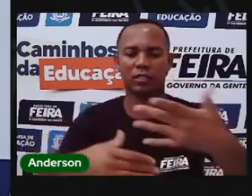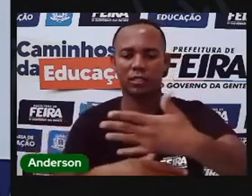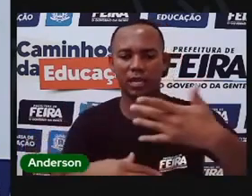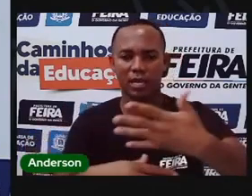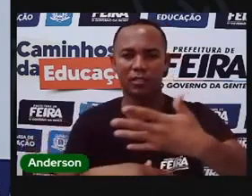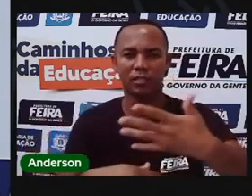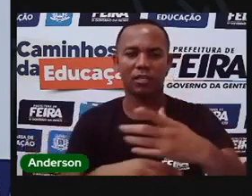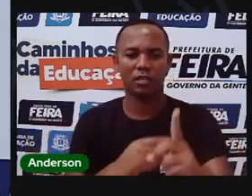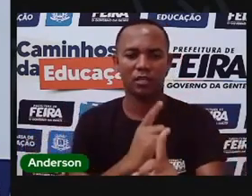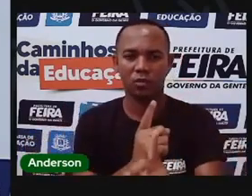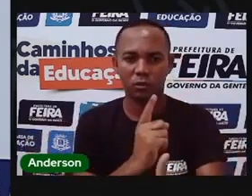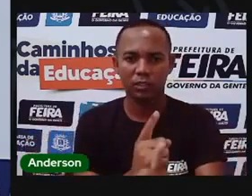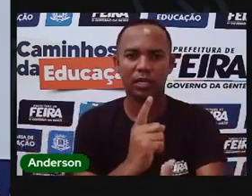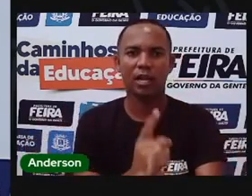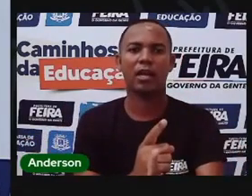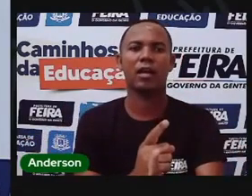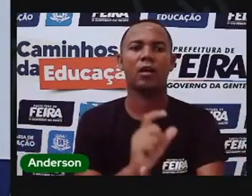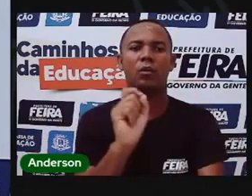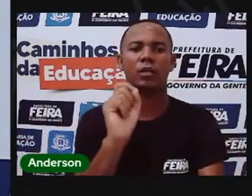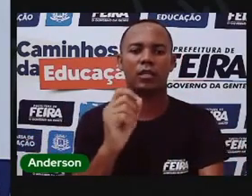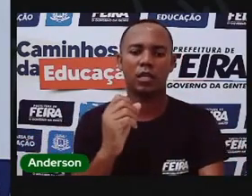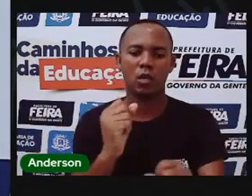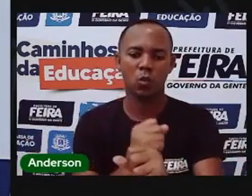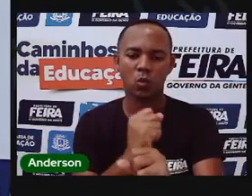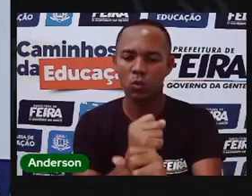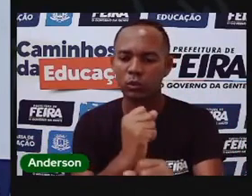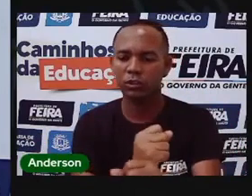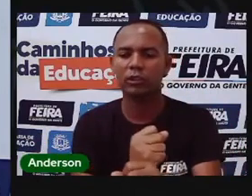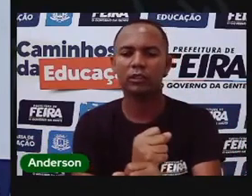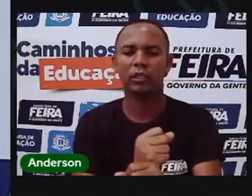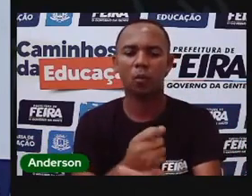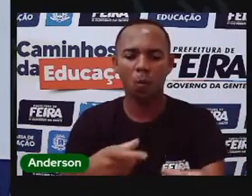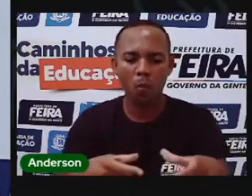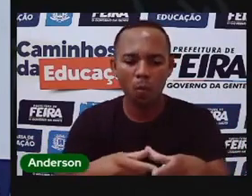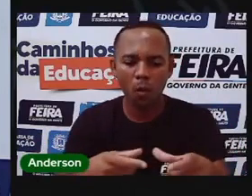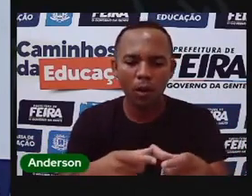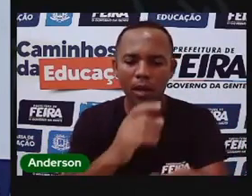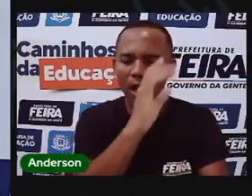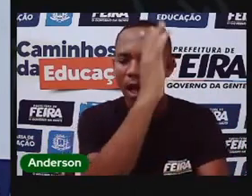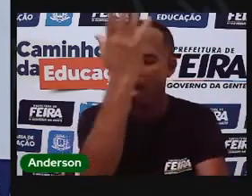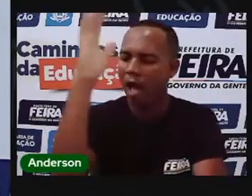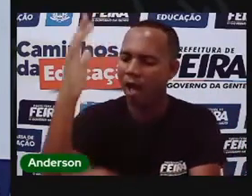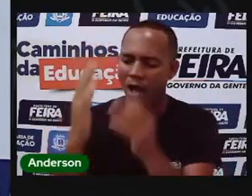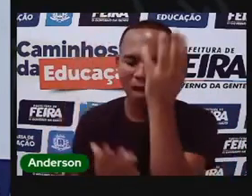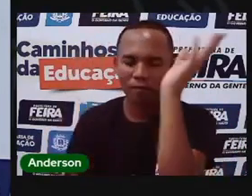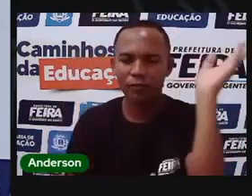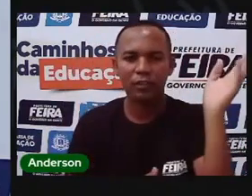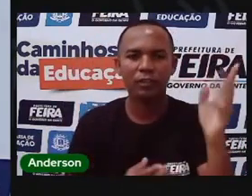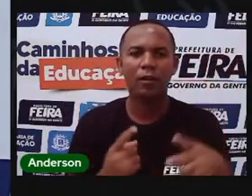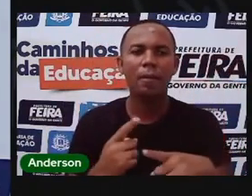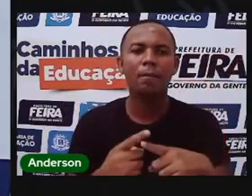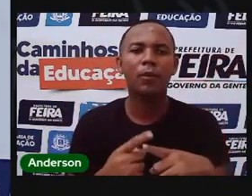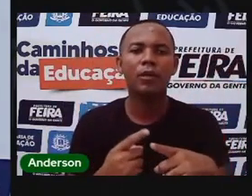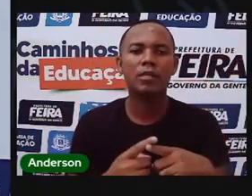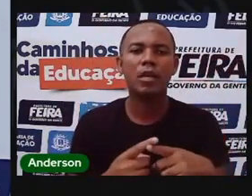várias construções e poucas árvores. A mudança, na verdade, que o homem faz na paisagem. Então, se a gente pensar em Feira